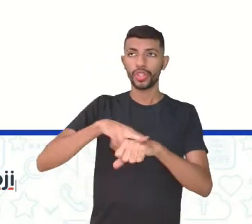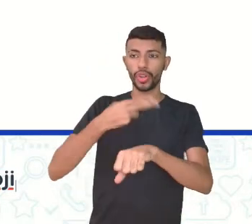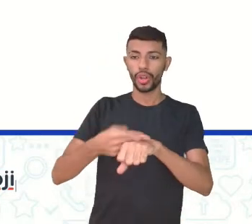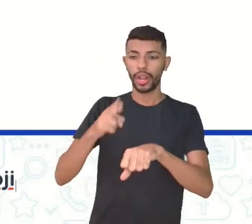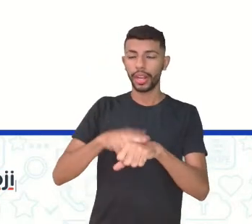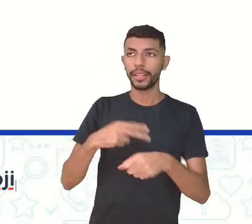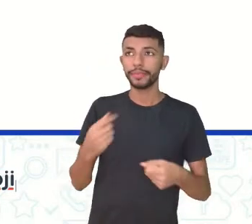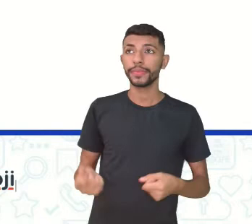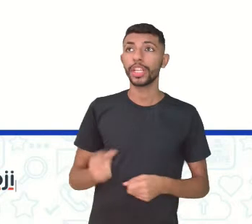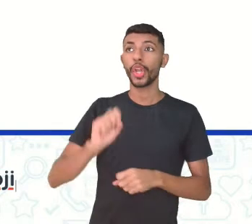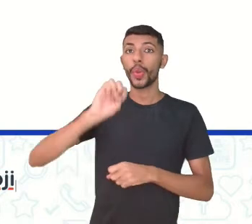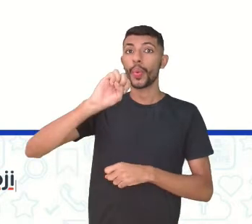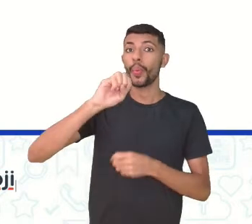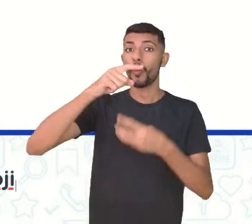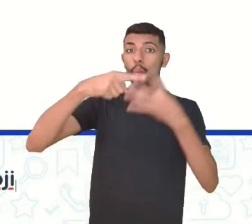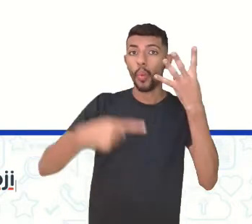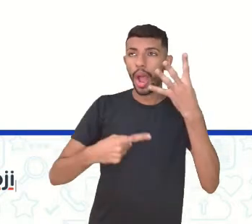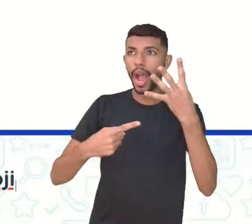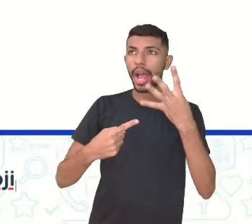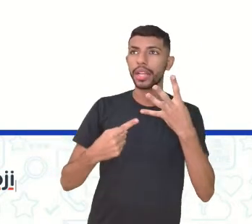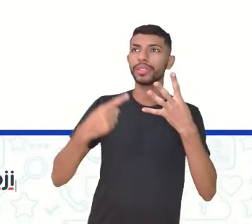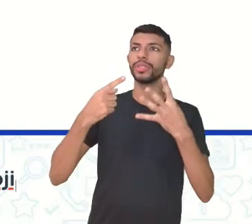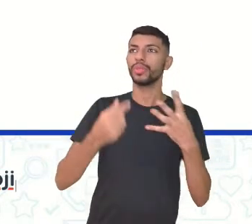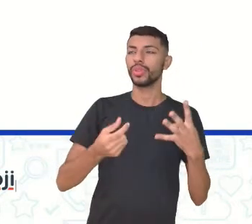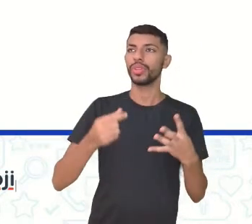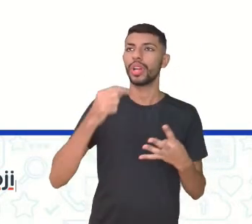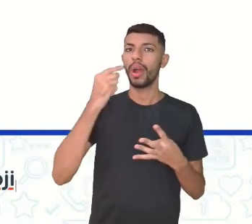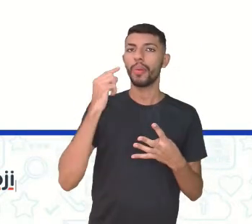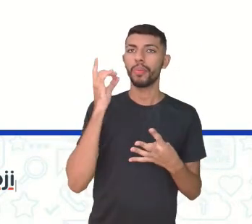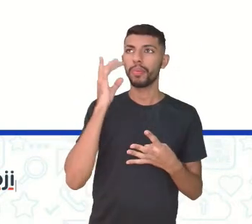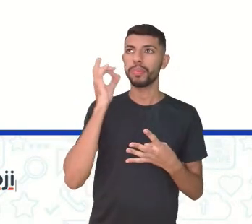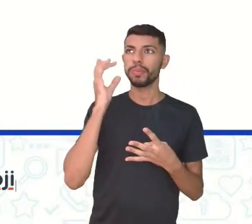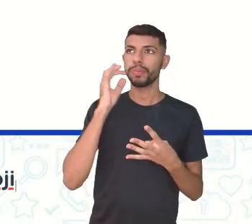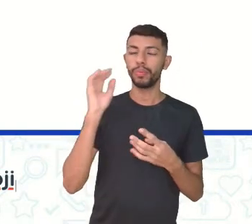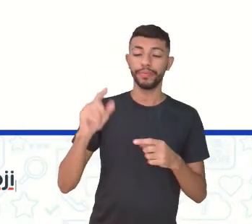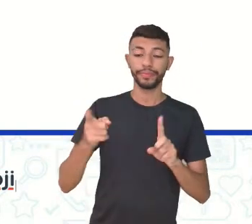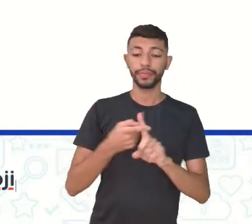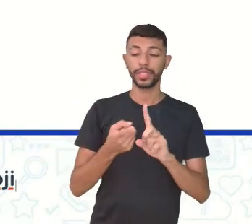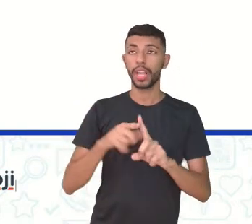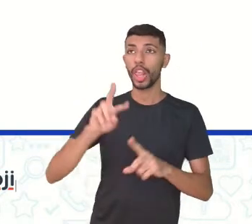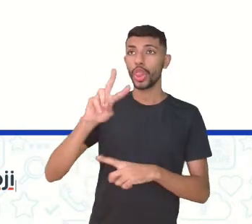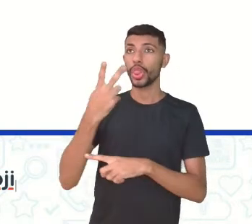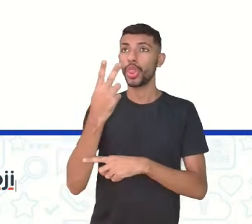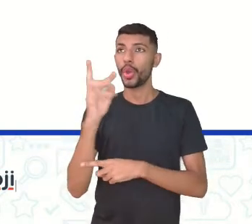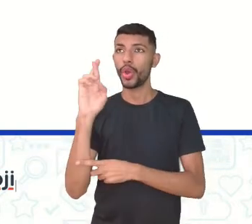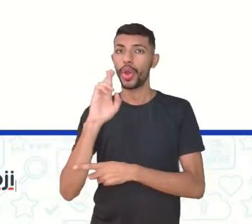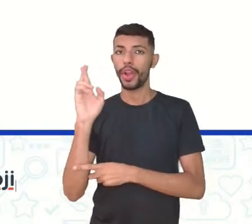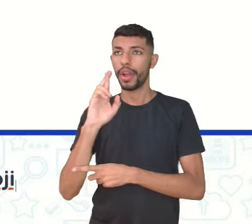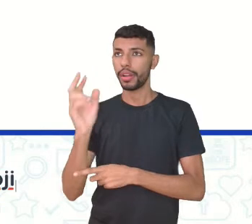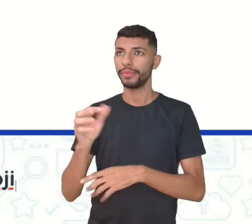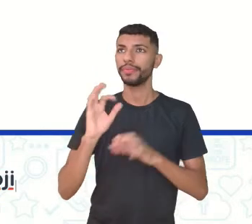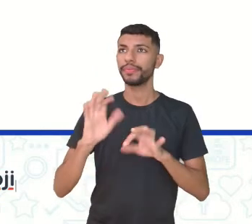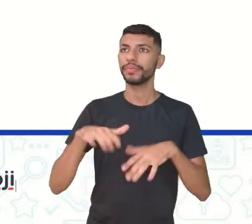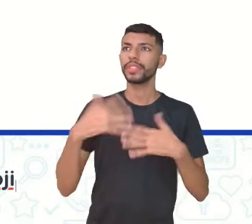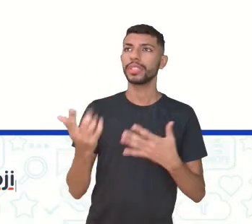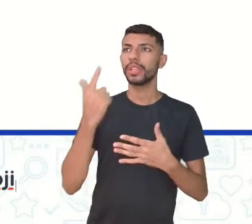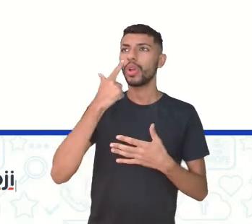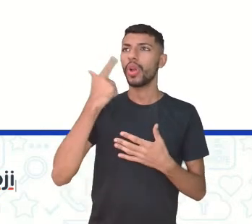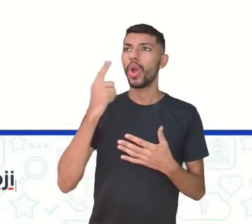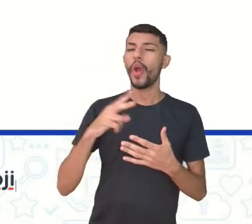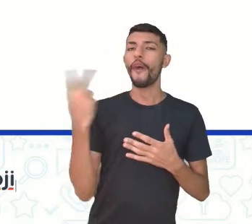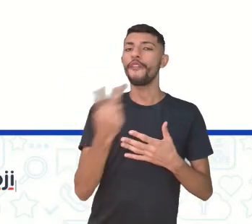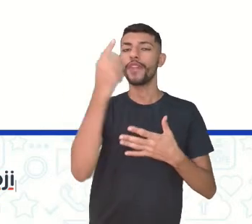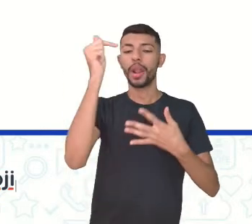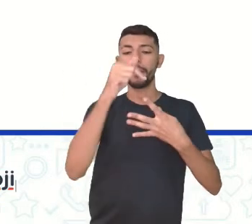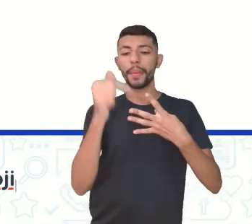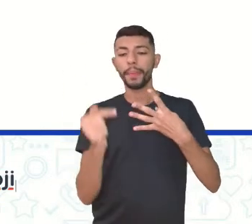4 pacotes de chiclete e 2 refrigerantes. Chegando ao caixa, sendo os valores respectivos de